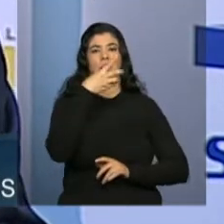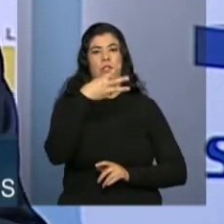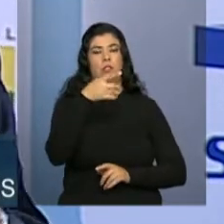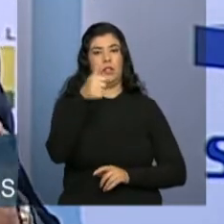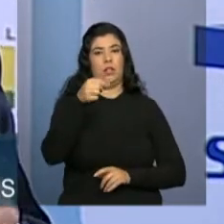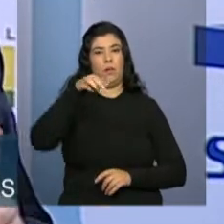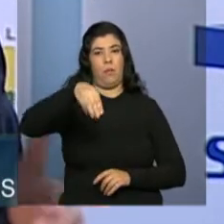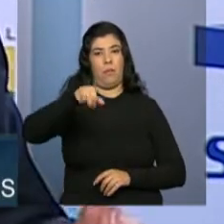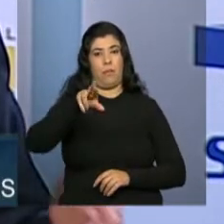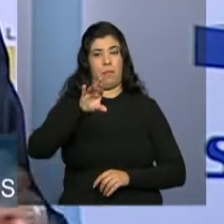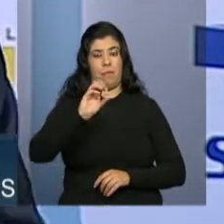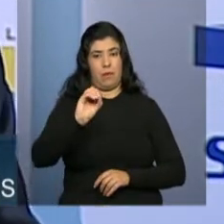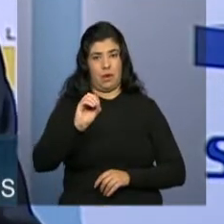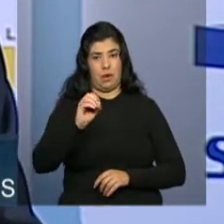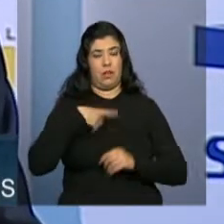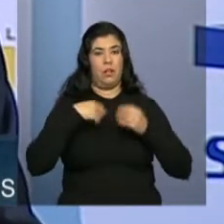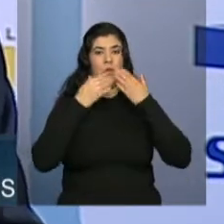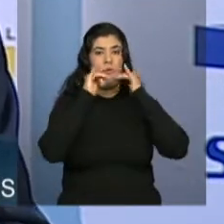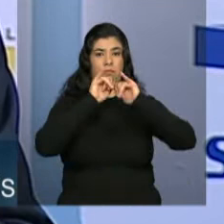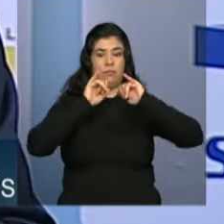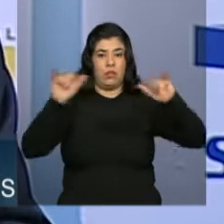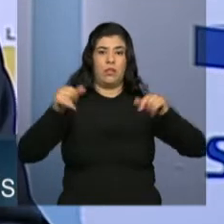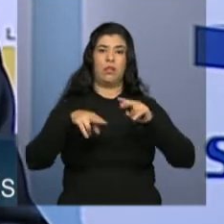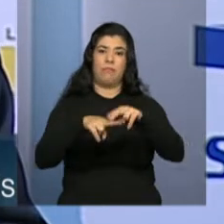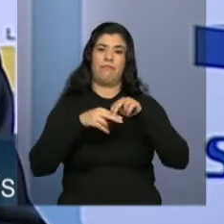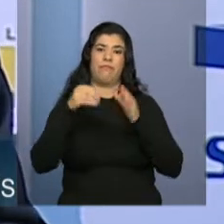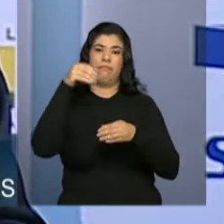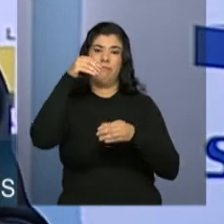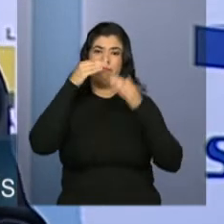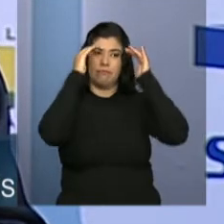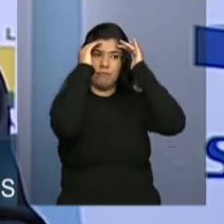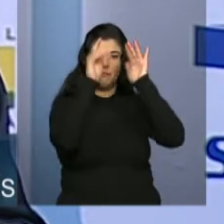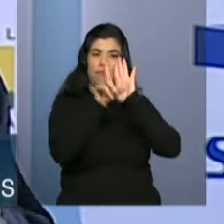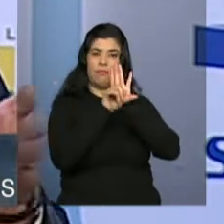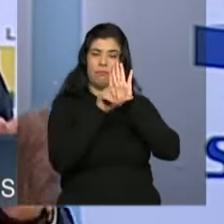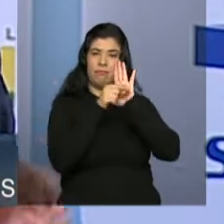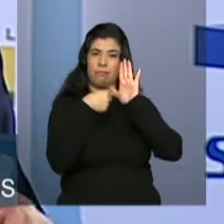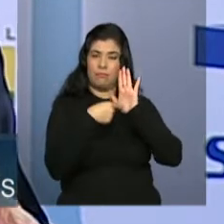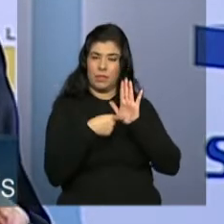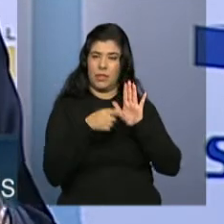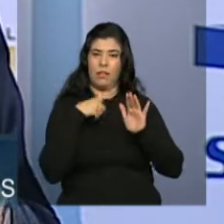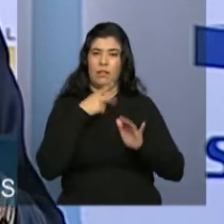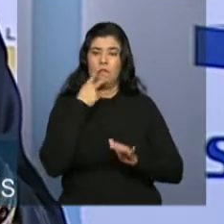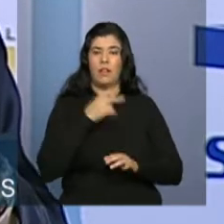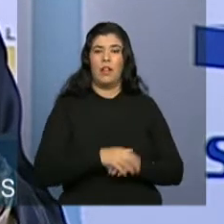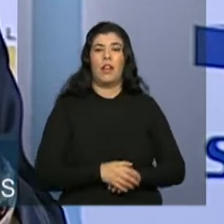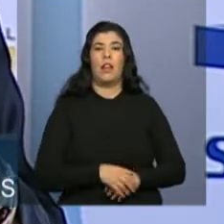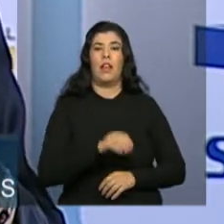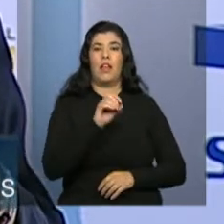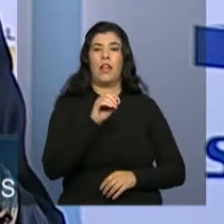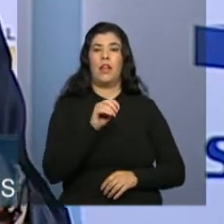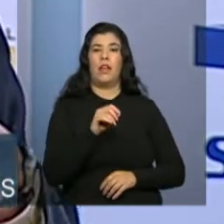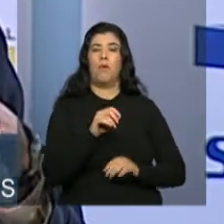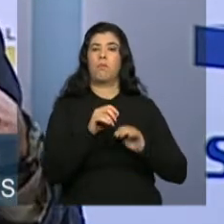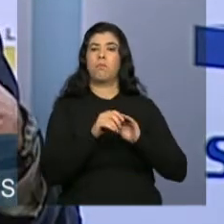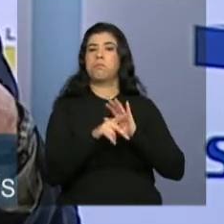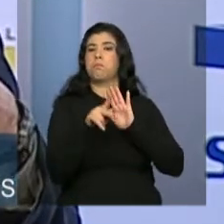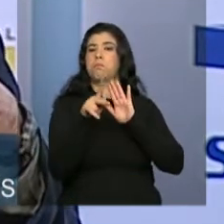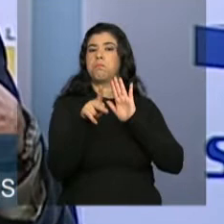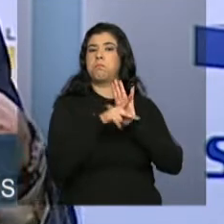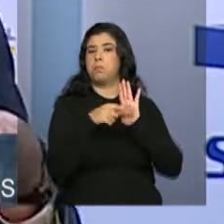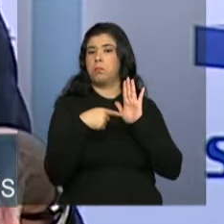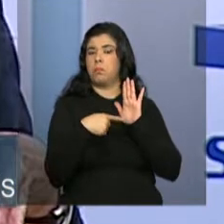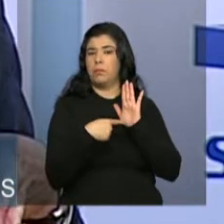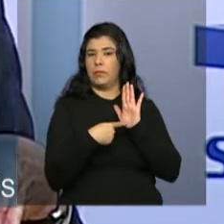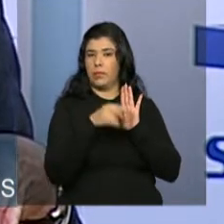lá que é o que a lei diz é eficientes Eles são um índice para onde a gente tem